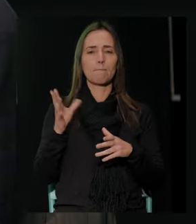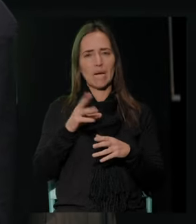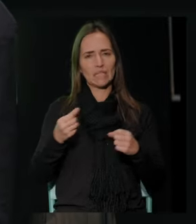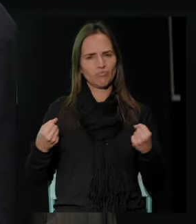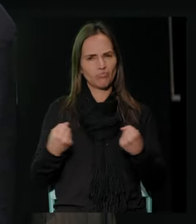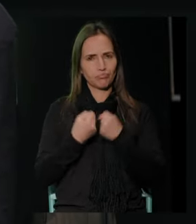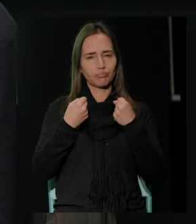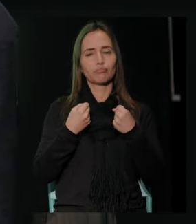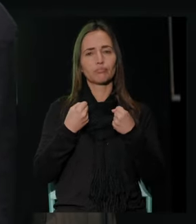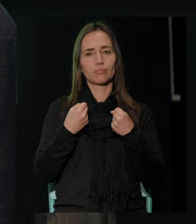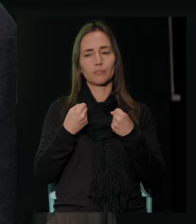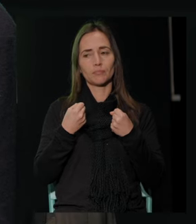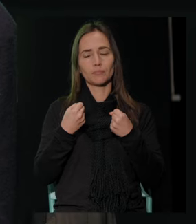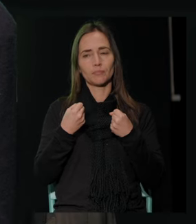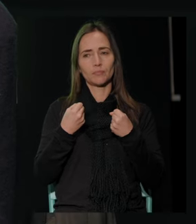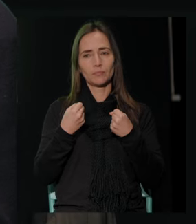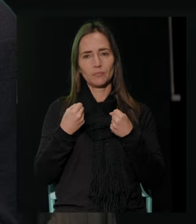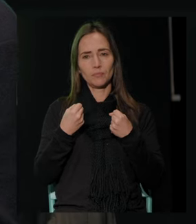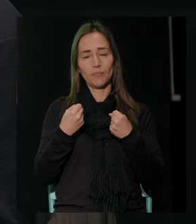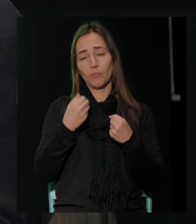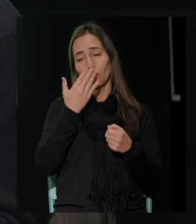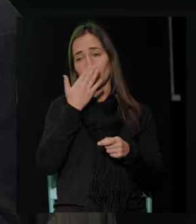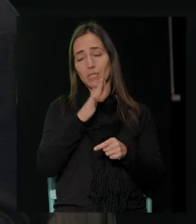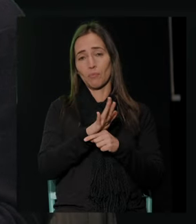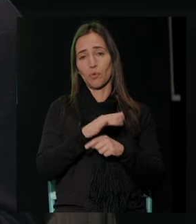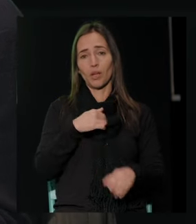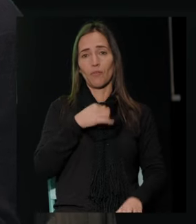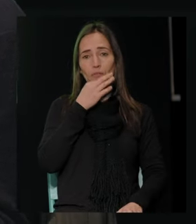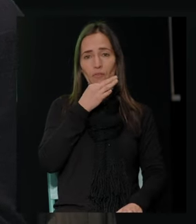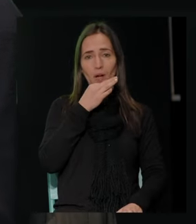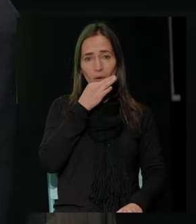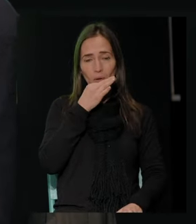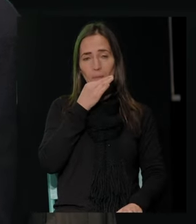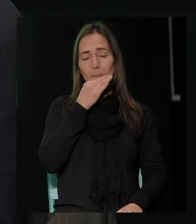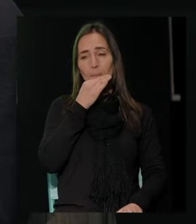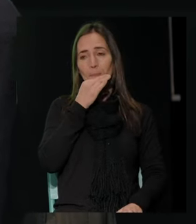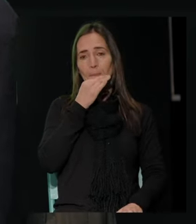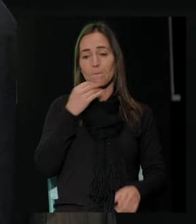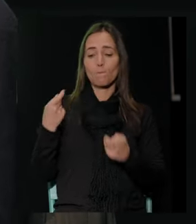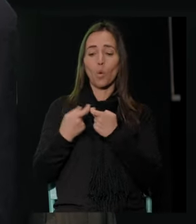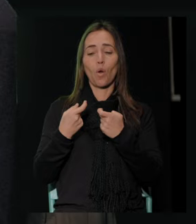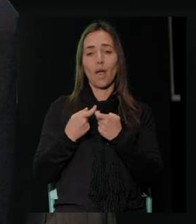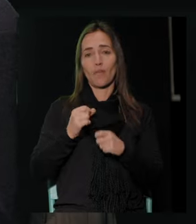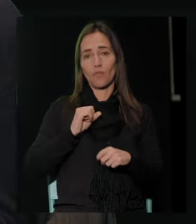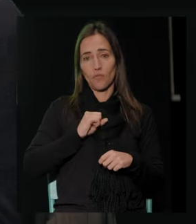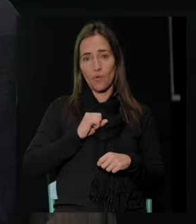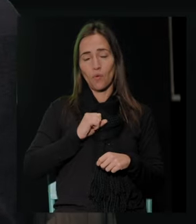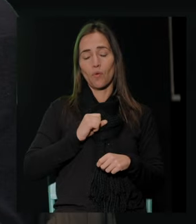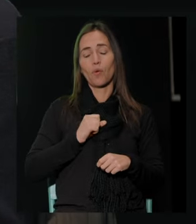clivagens entre... Nomeadamente, eu falo, por exemplo, dos meus pares, dos meus colegas,